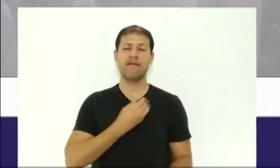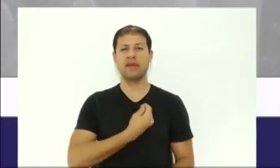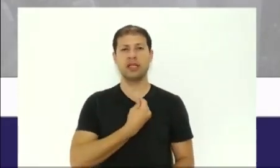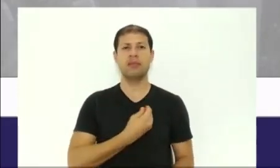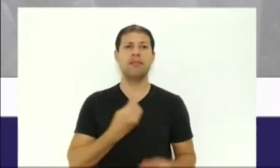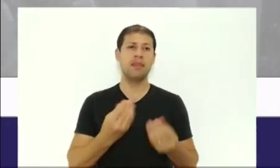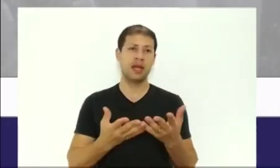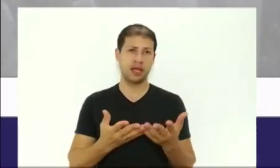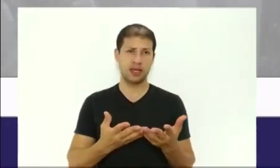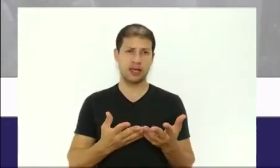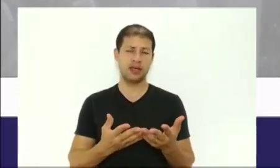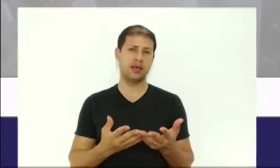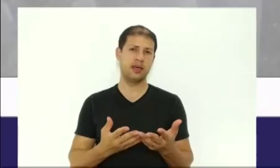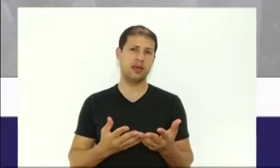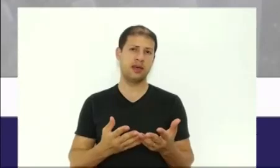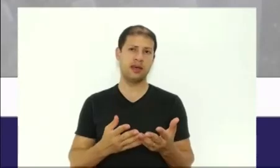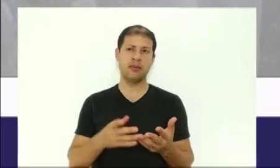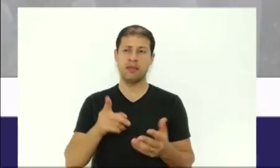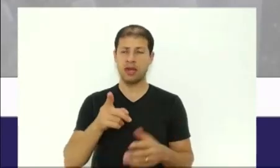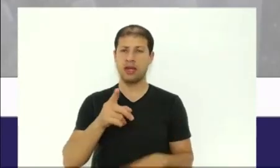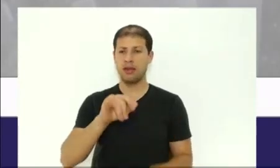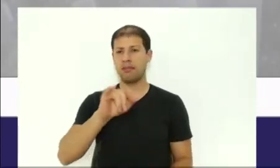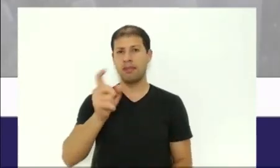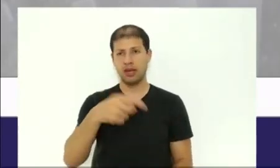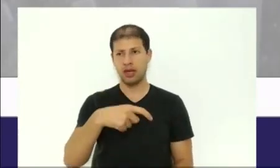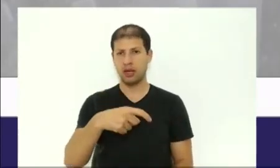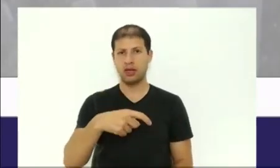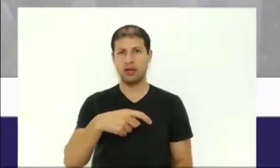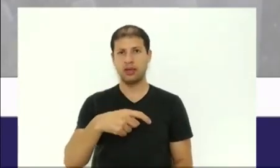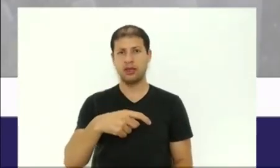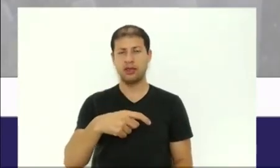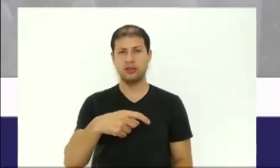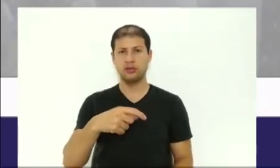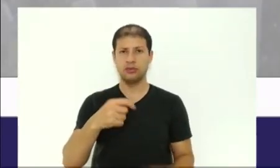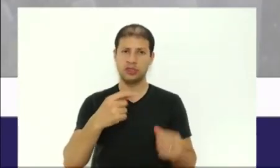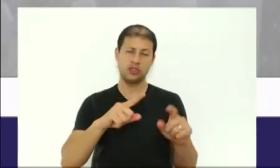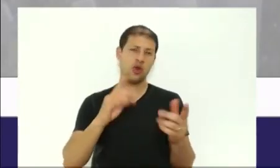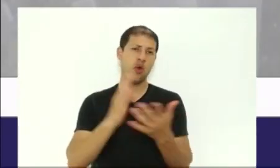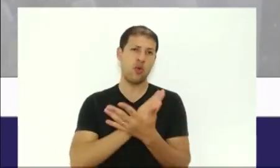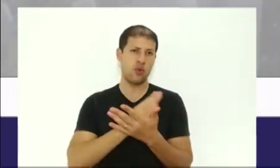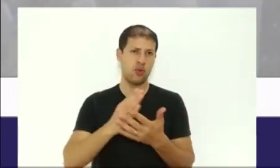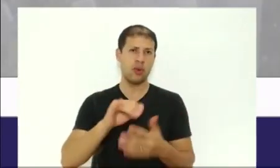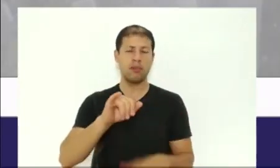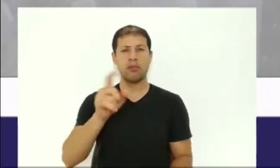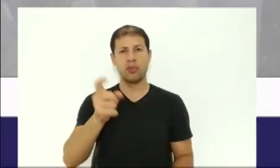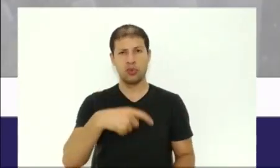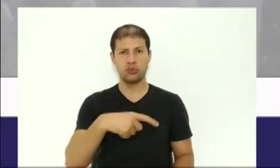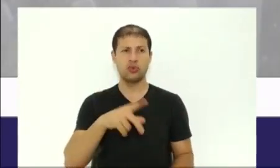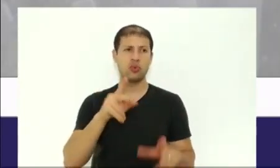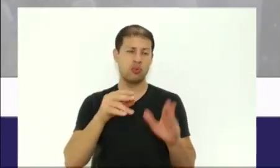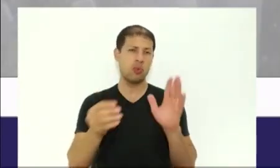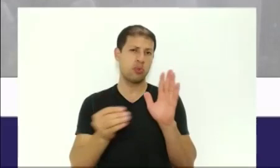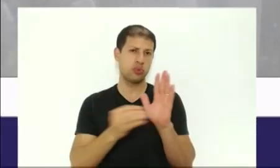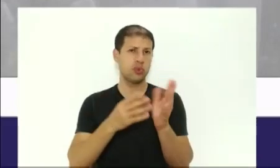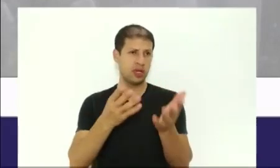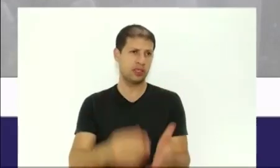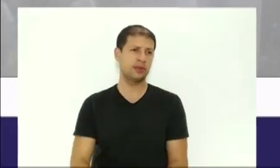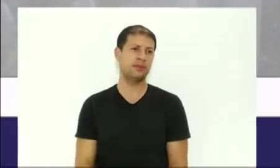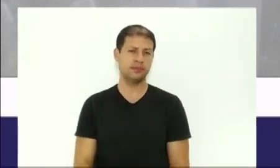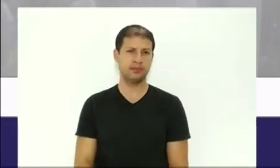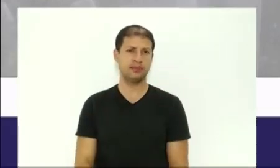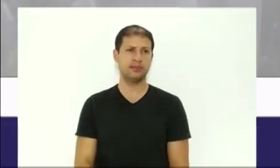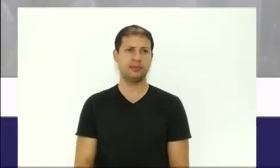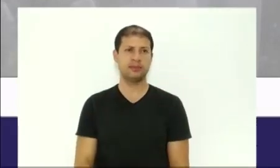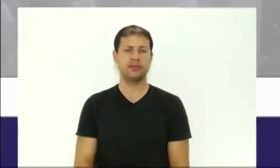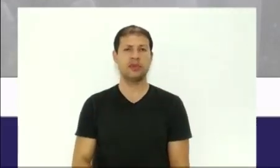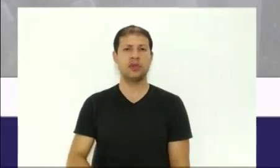isenção dos impostos, alguns impostos, como colocado aqui. E o